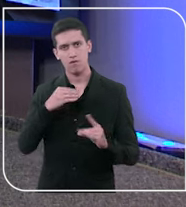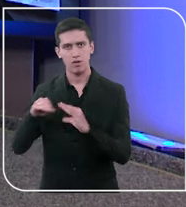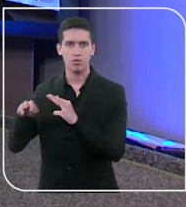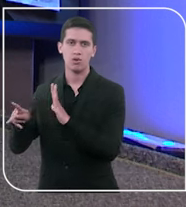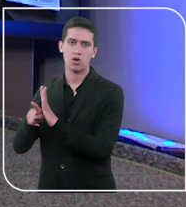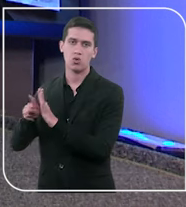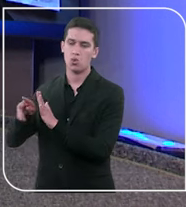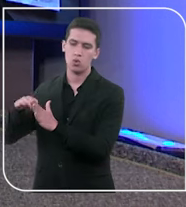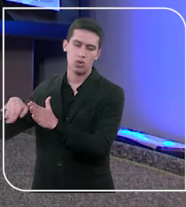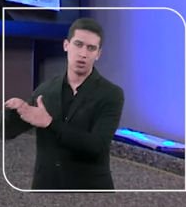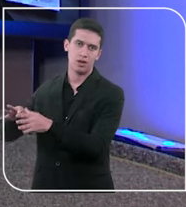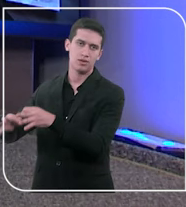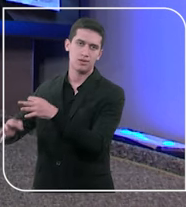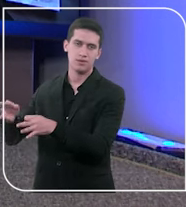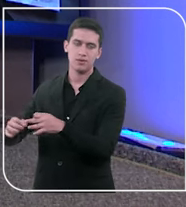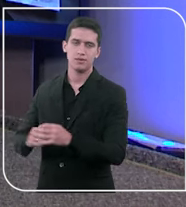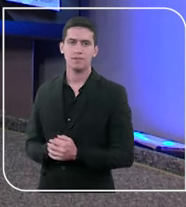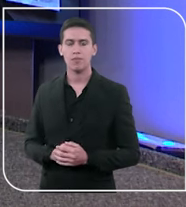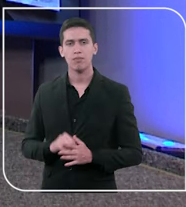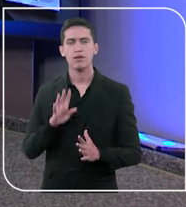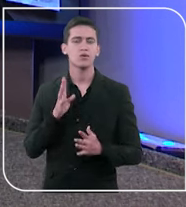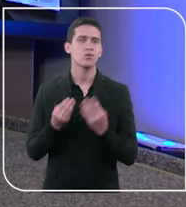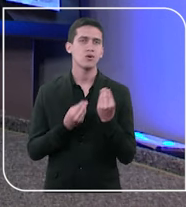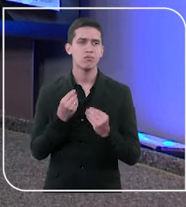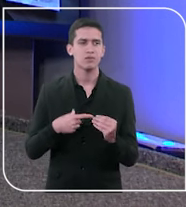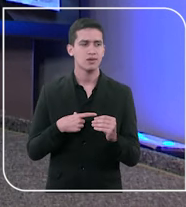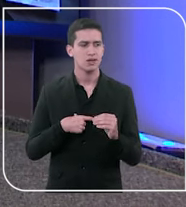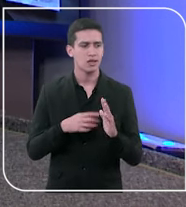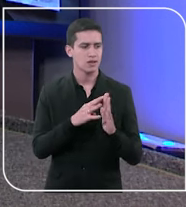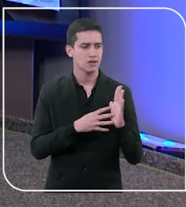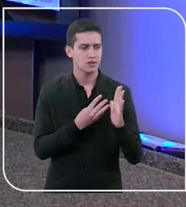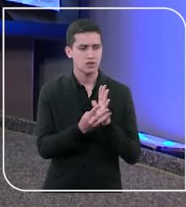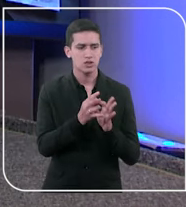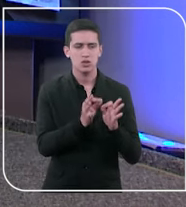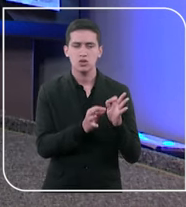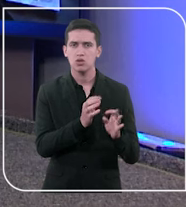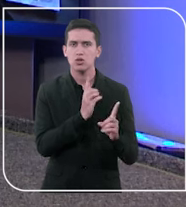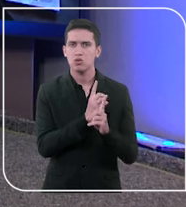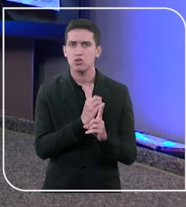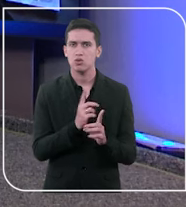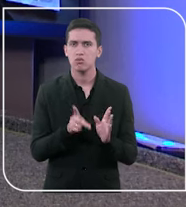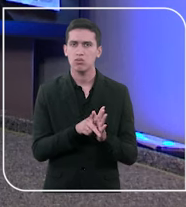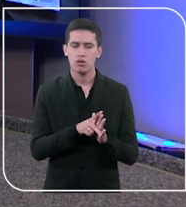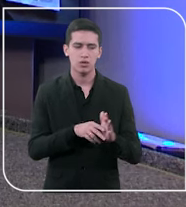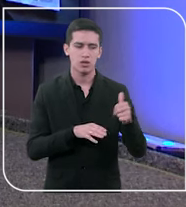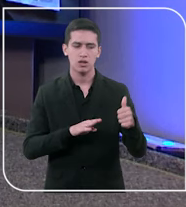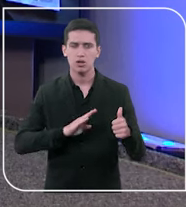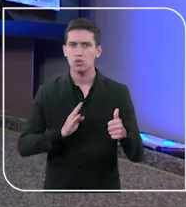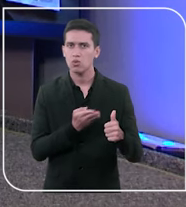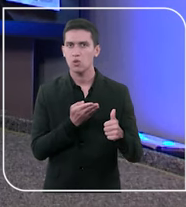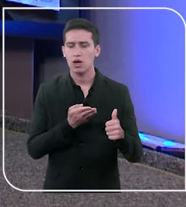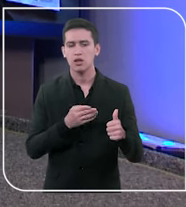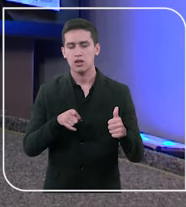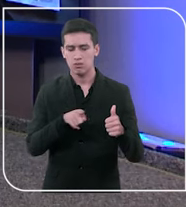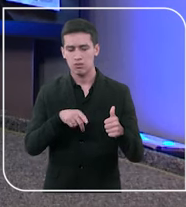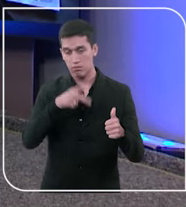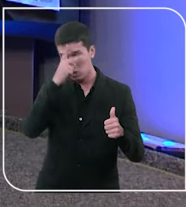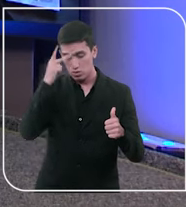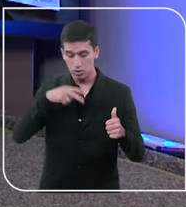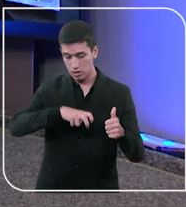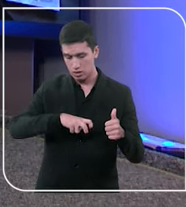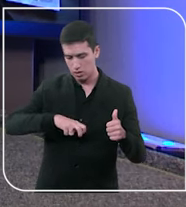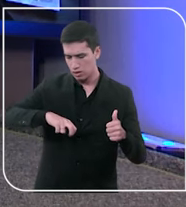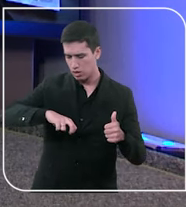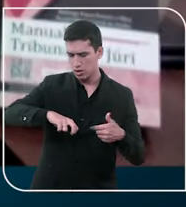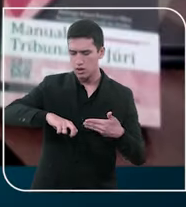feito, professor Rodrigo, ainda com você, esse alistamento dos jurados, né? Também chamado de juiz natural, como é que é feita essa escolha?